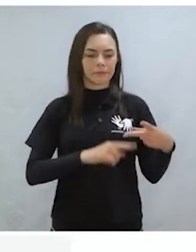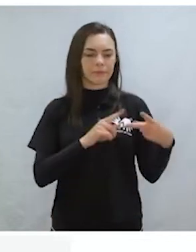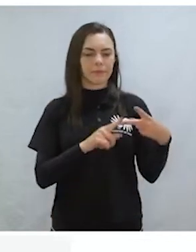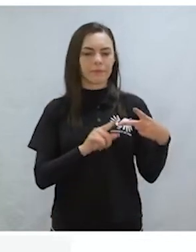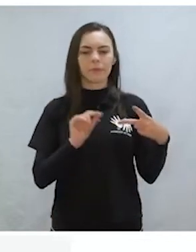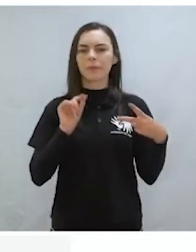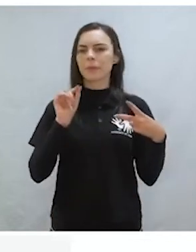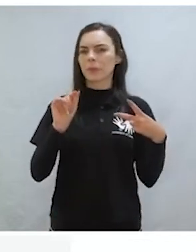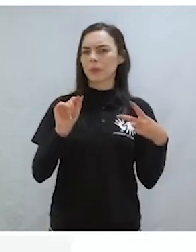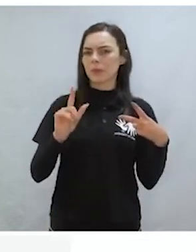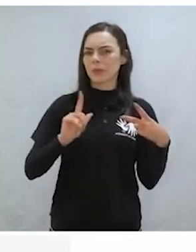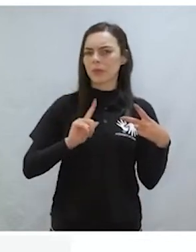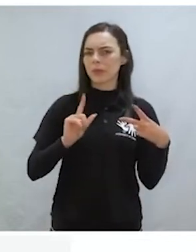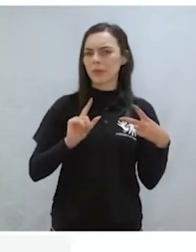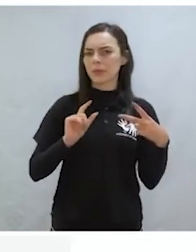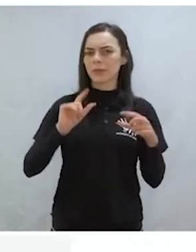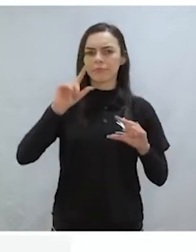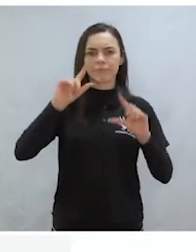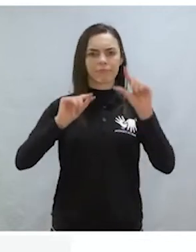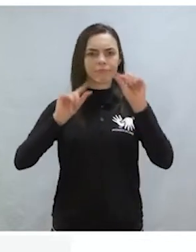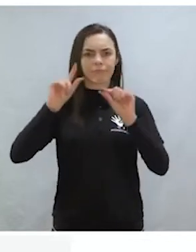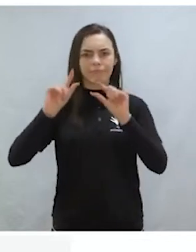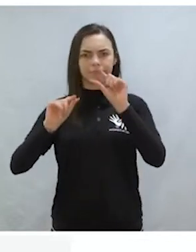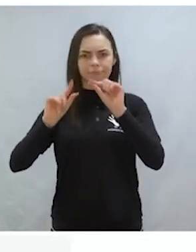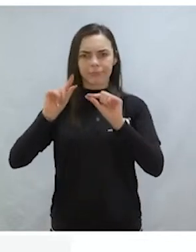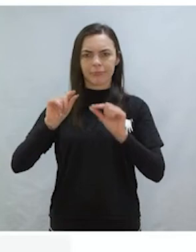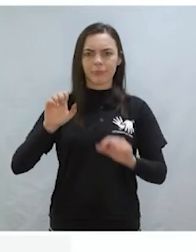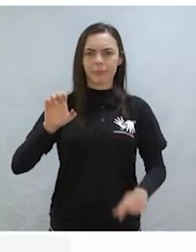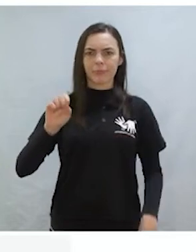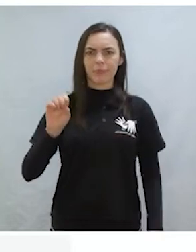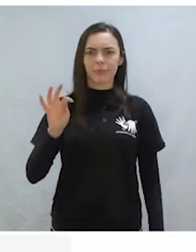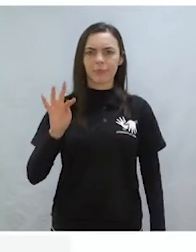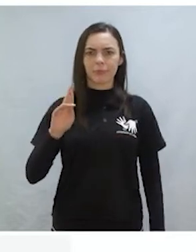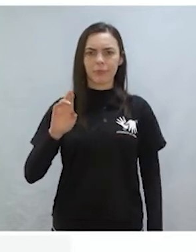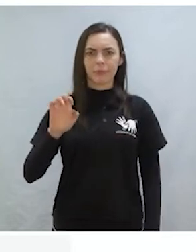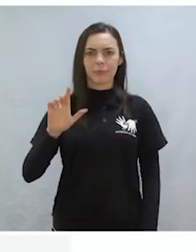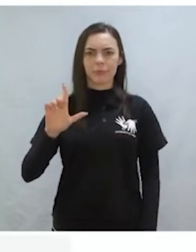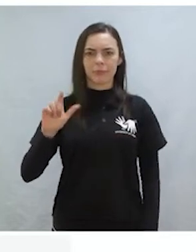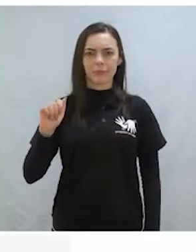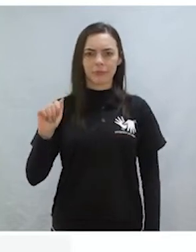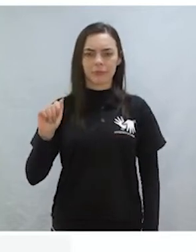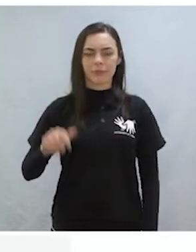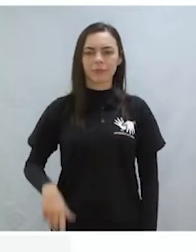Depois nós temos aqui uma estrela.